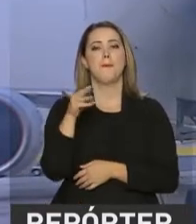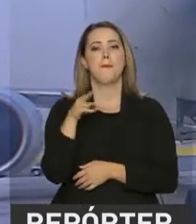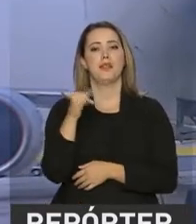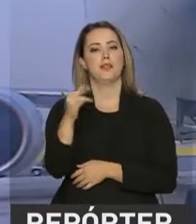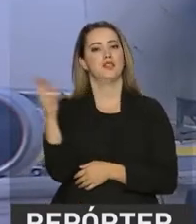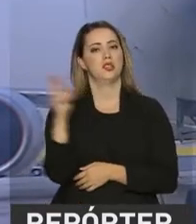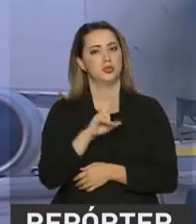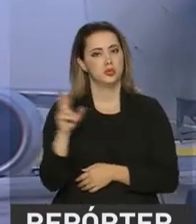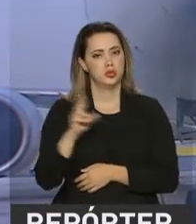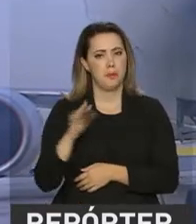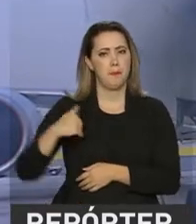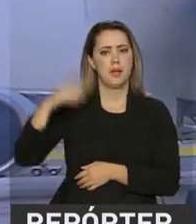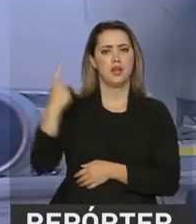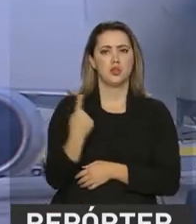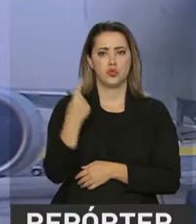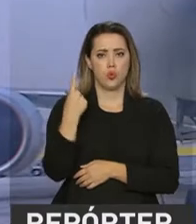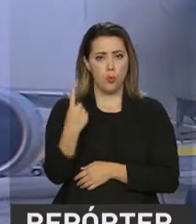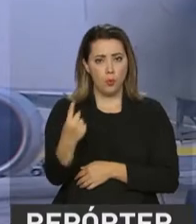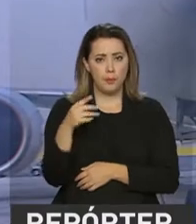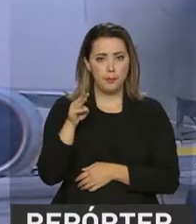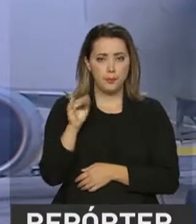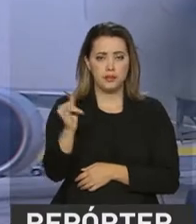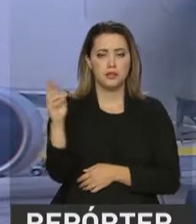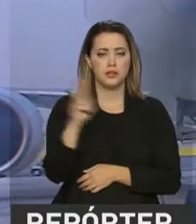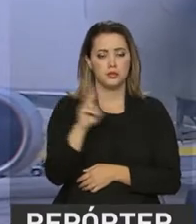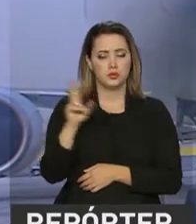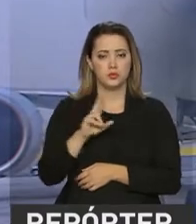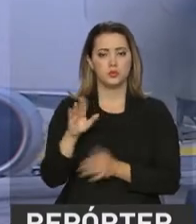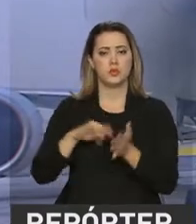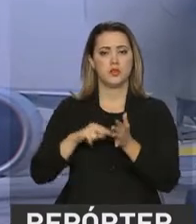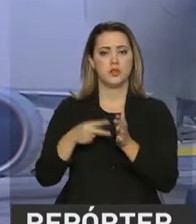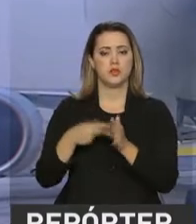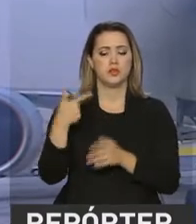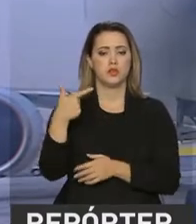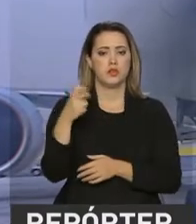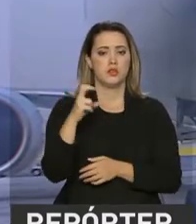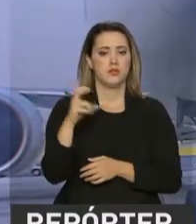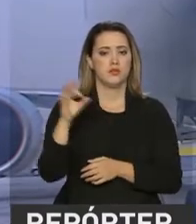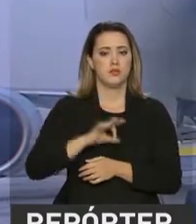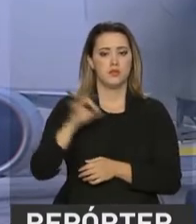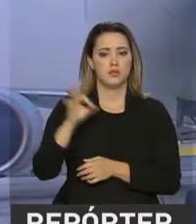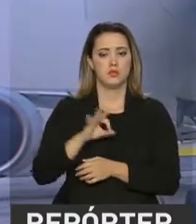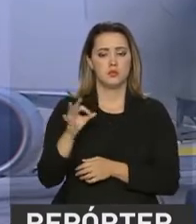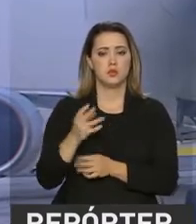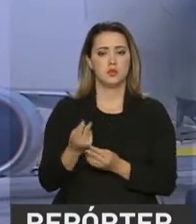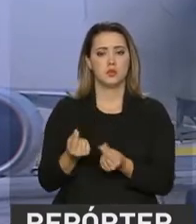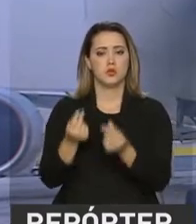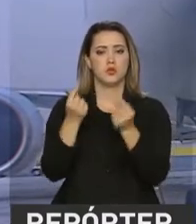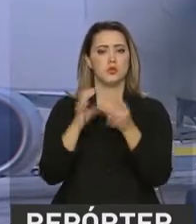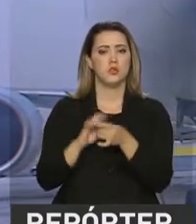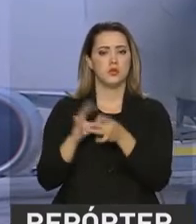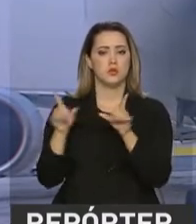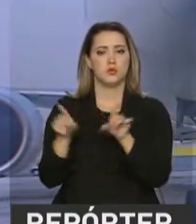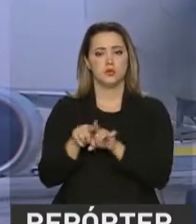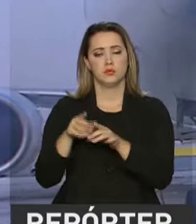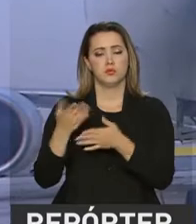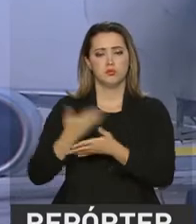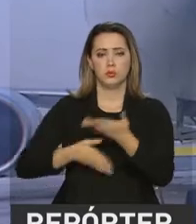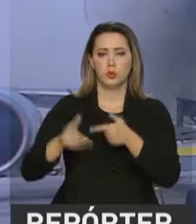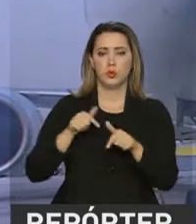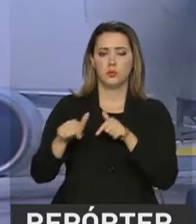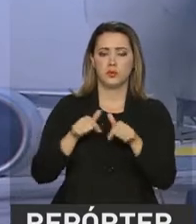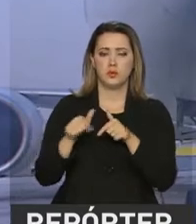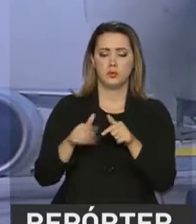o que corresponde a 25% do valor mínimo de outorga que a autorização para a operação